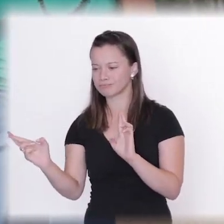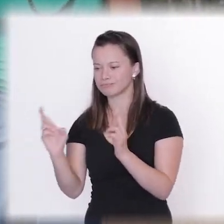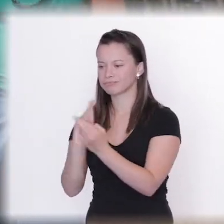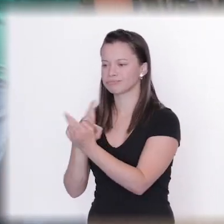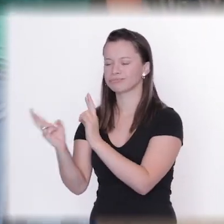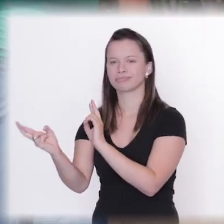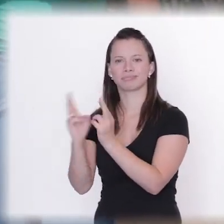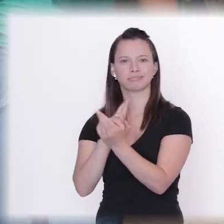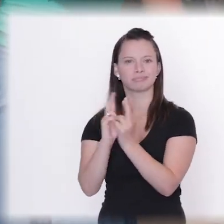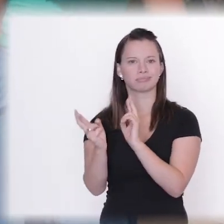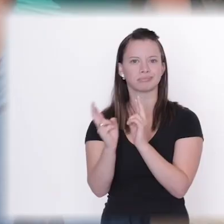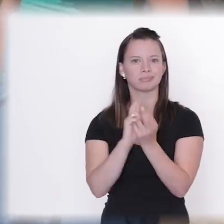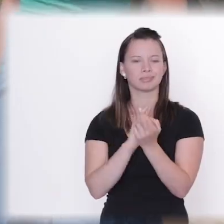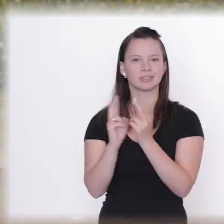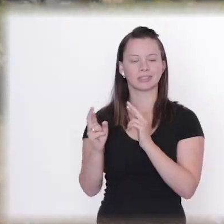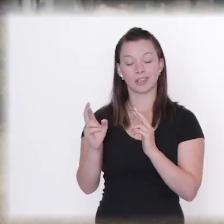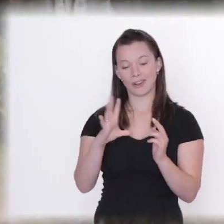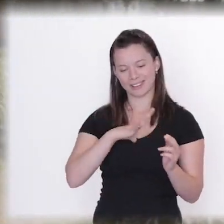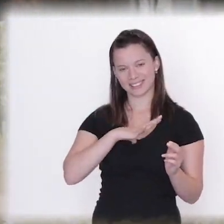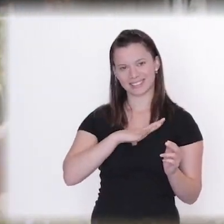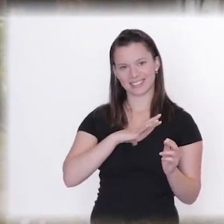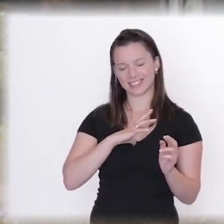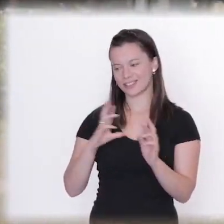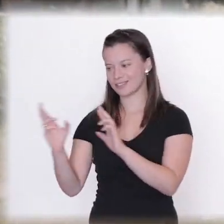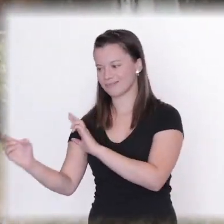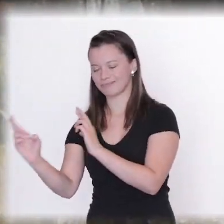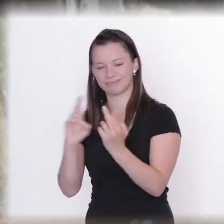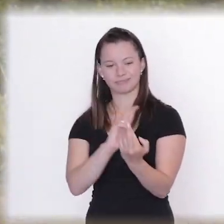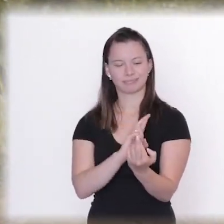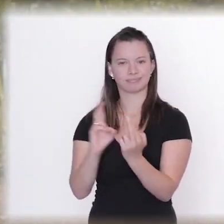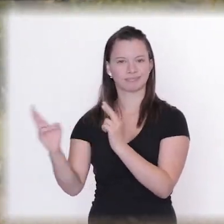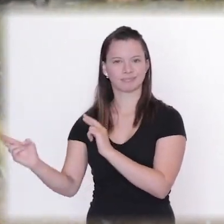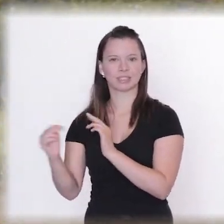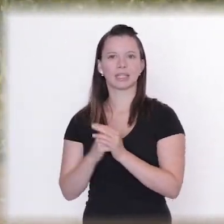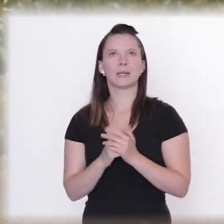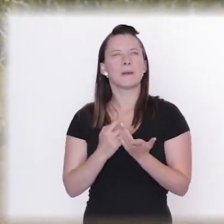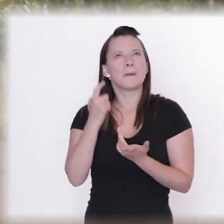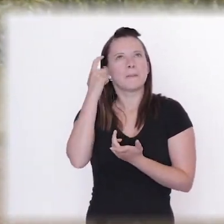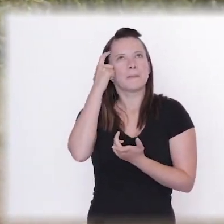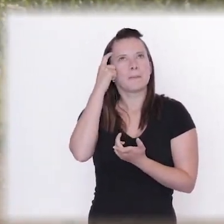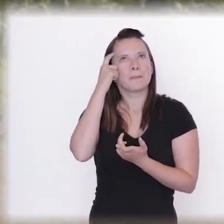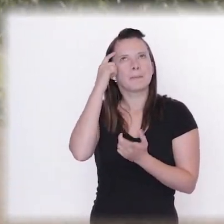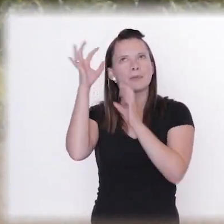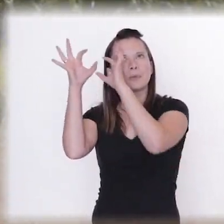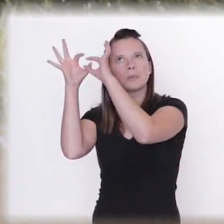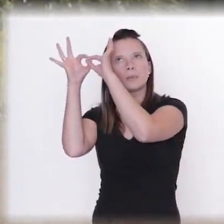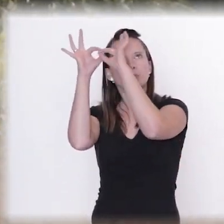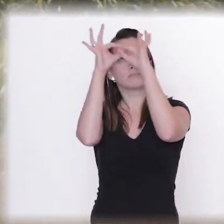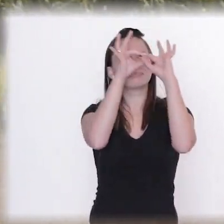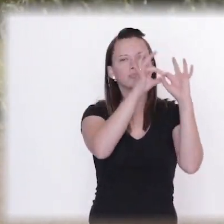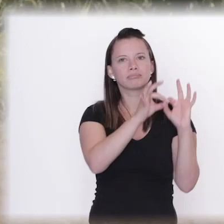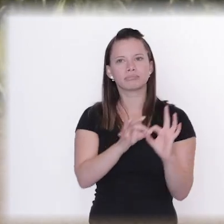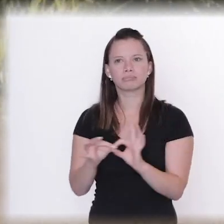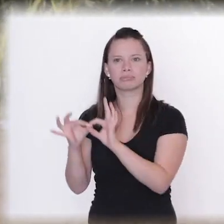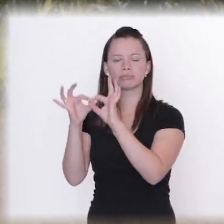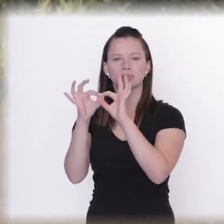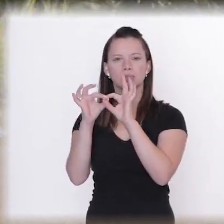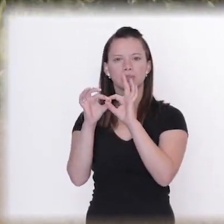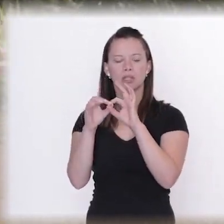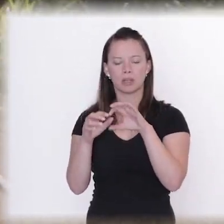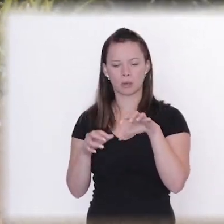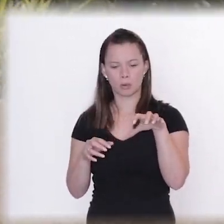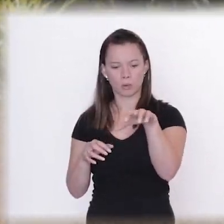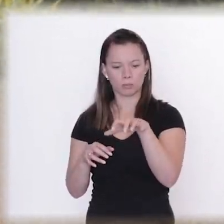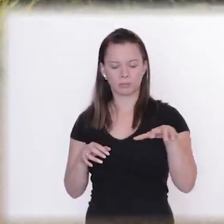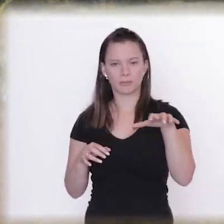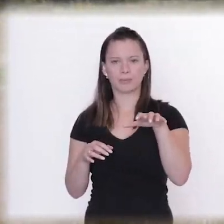antigos chamavam da cidade, né? Sim. A mesma corrente de pensamento que identificou o quadrante sudoeste, que hoje a gente reconhece